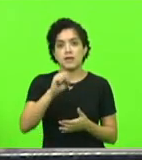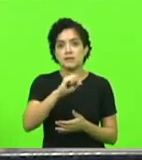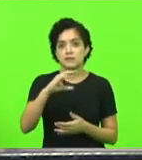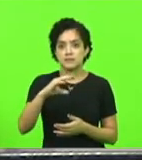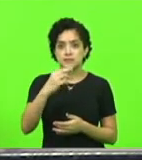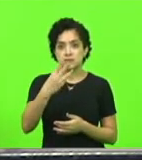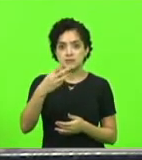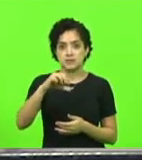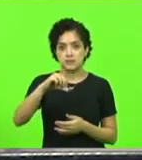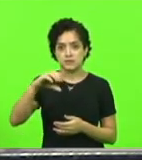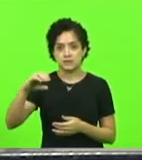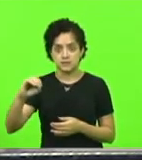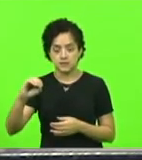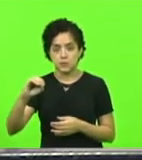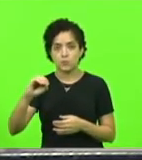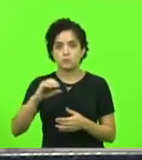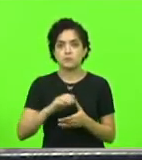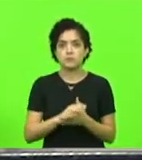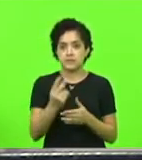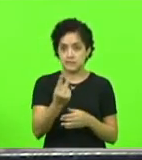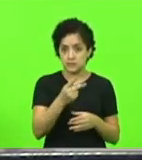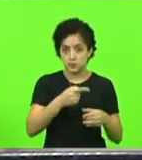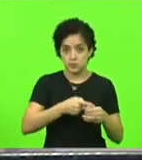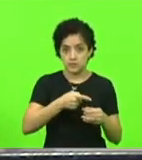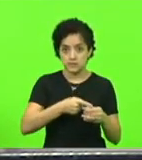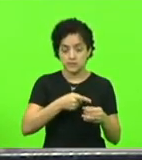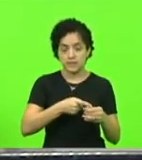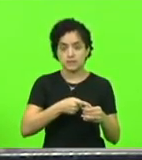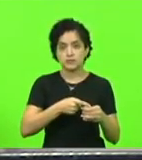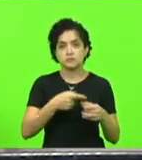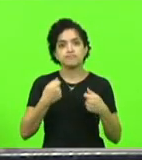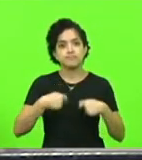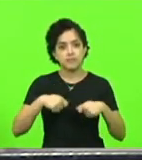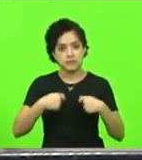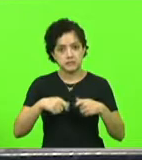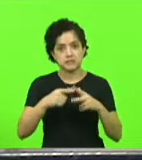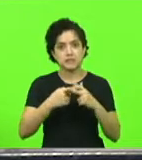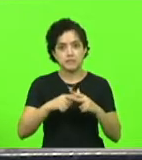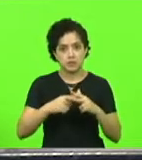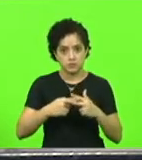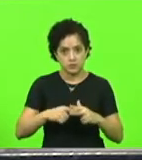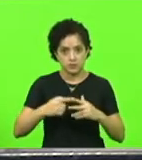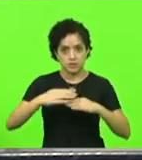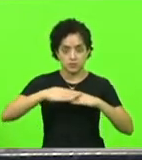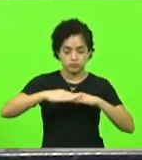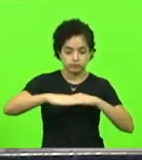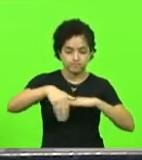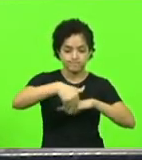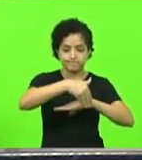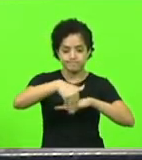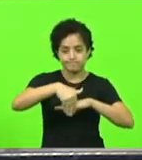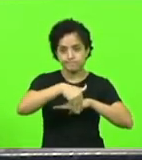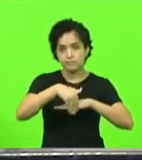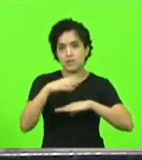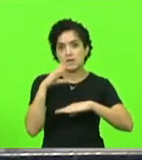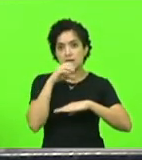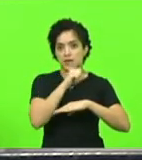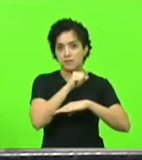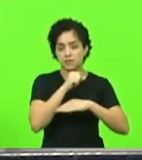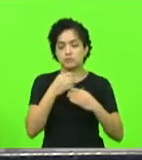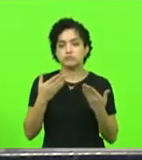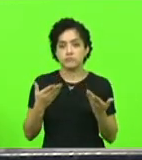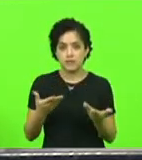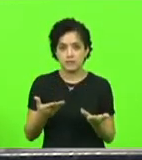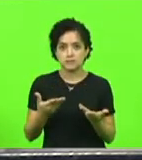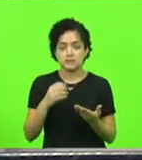SC-390, entre Capinzal e Piratuba, requer manutenção e revitalização imediata. Essa sim,